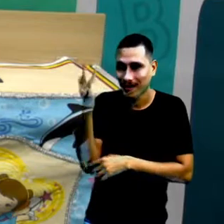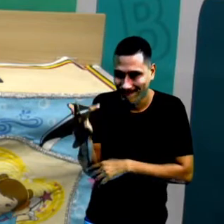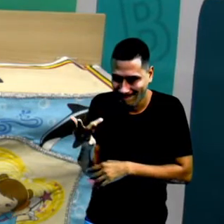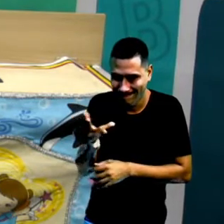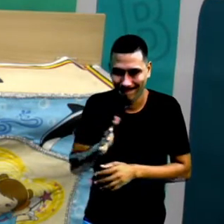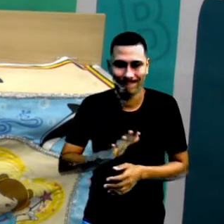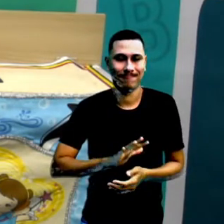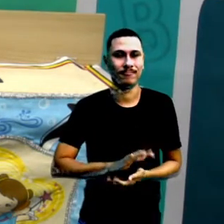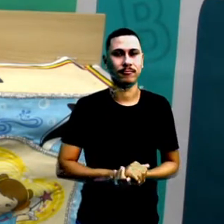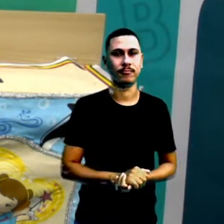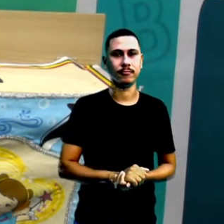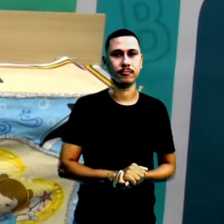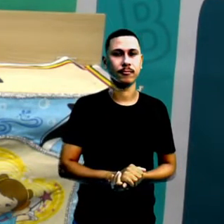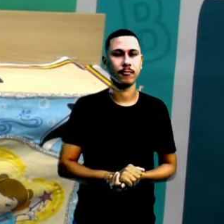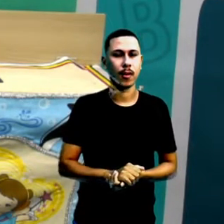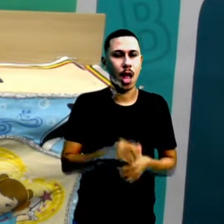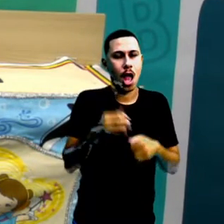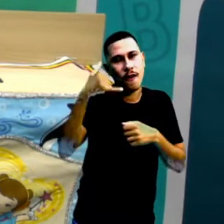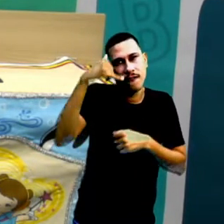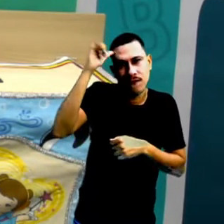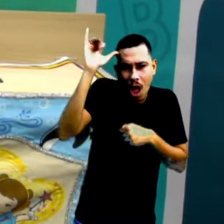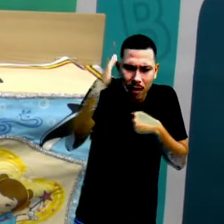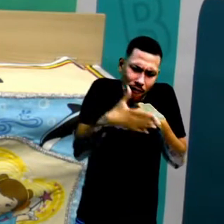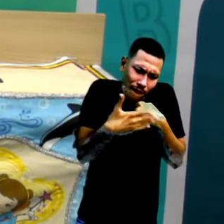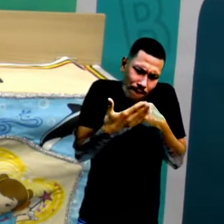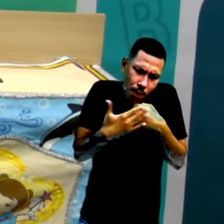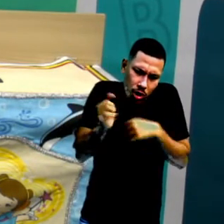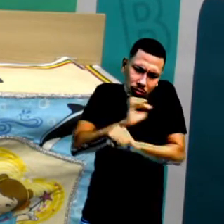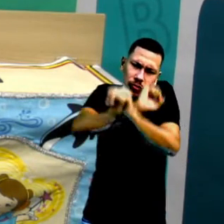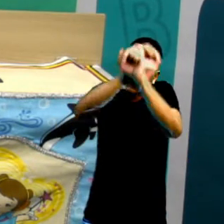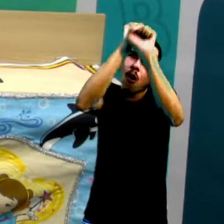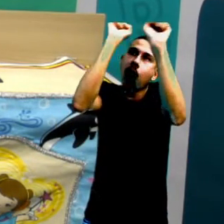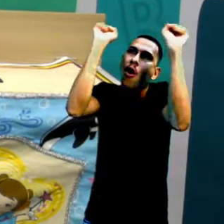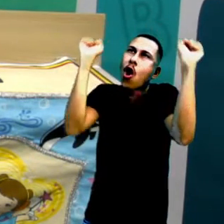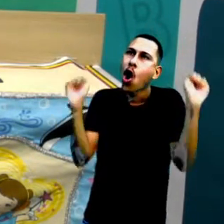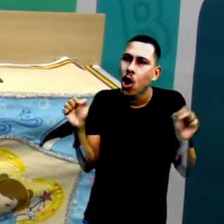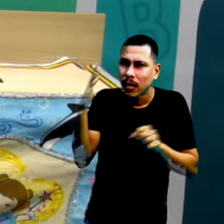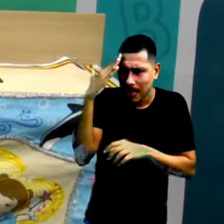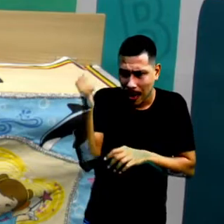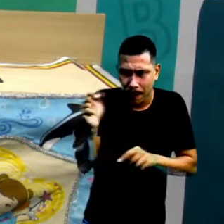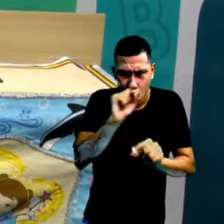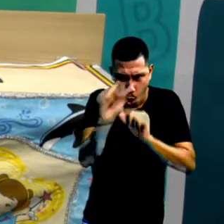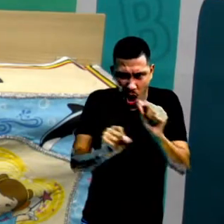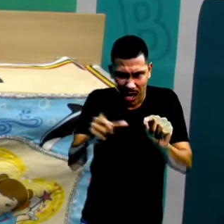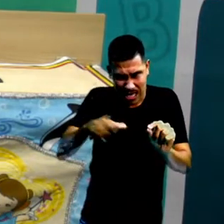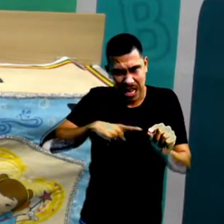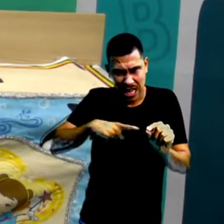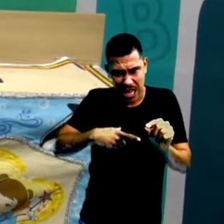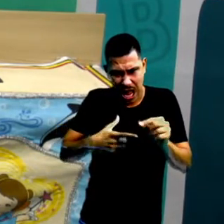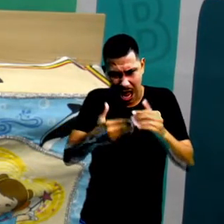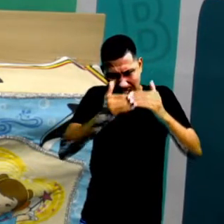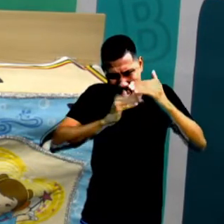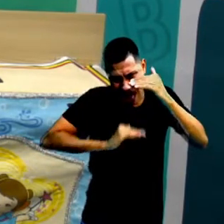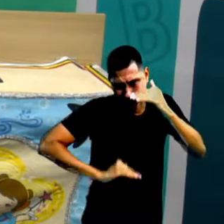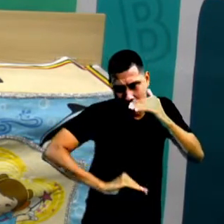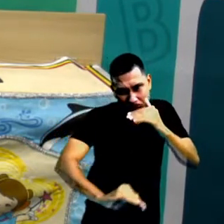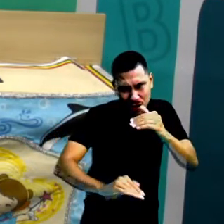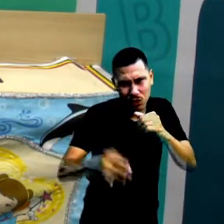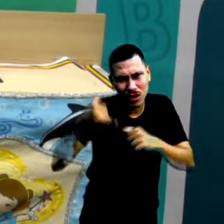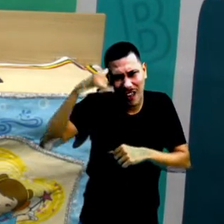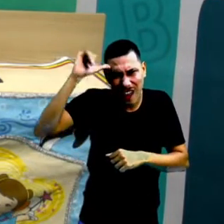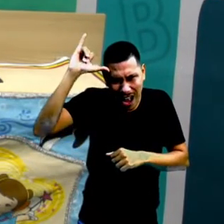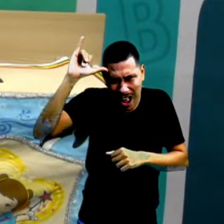seguinte quando acordou sabe o que que é embaixo da Mimosa